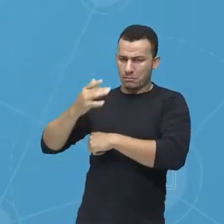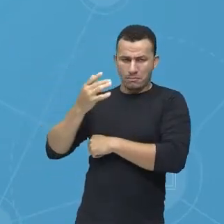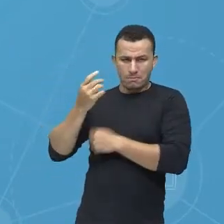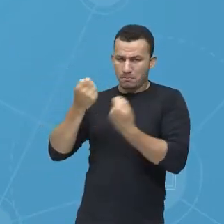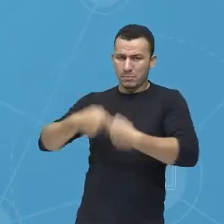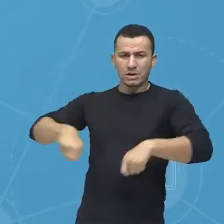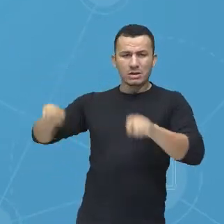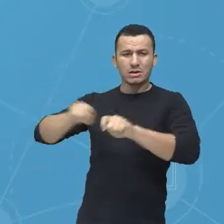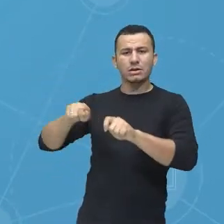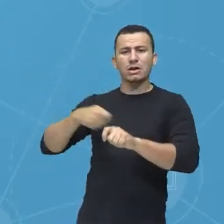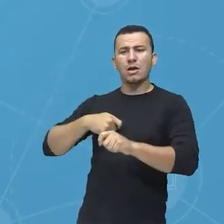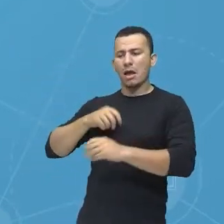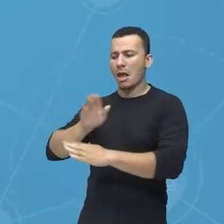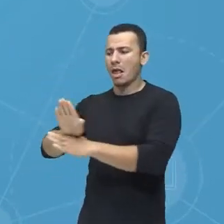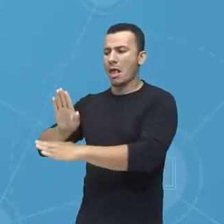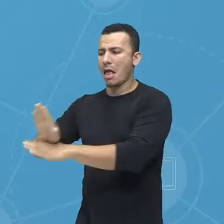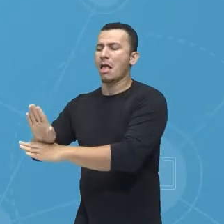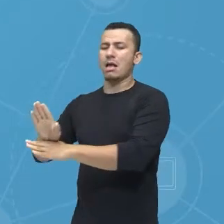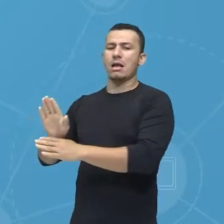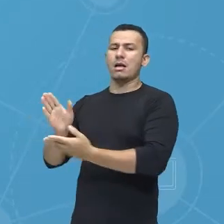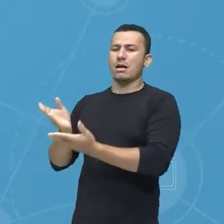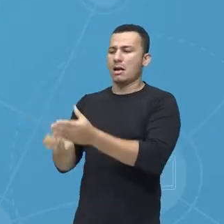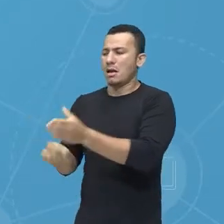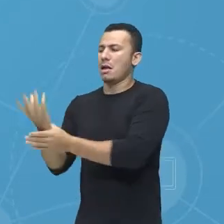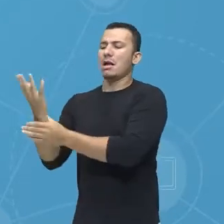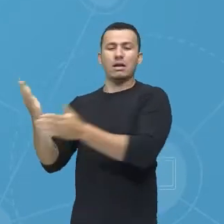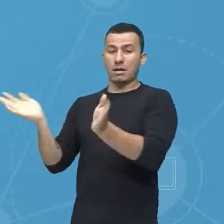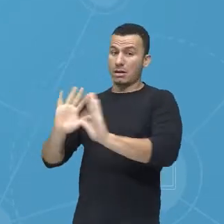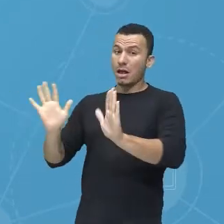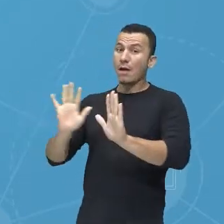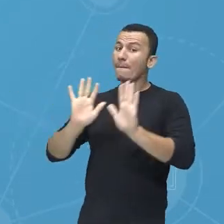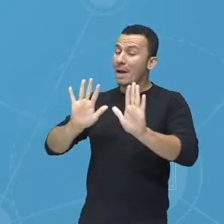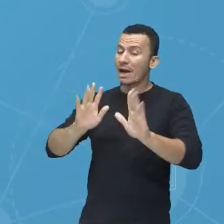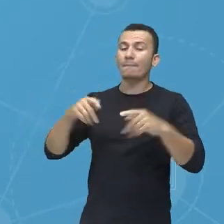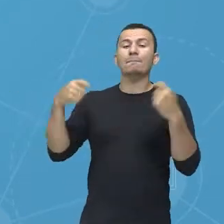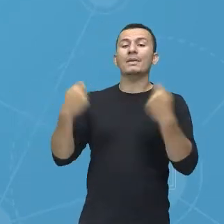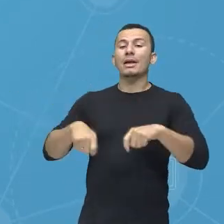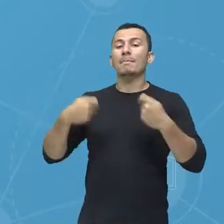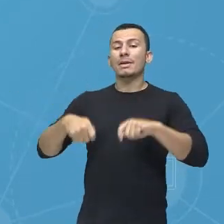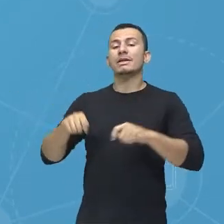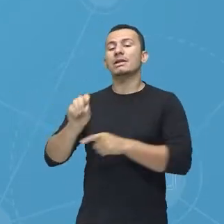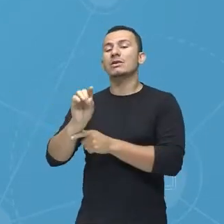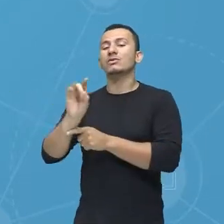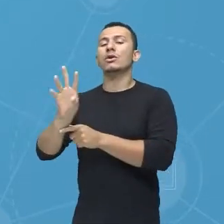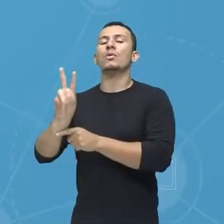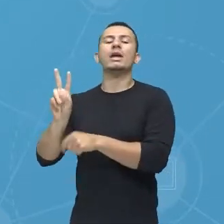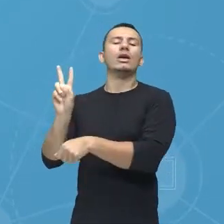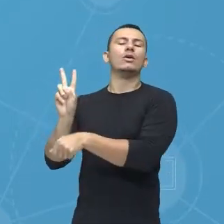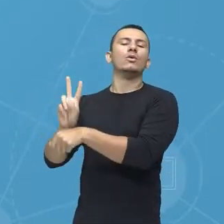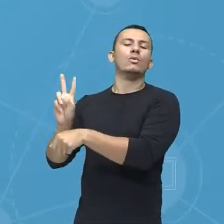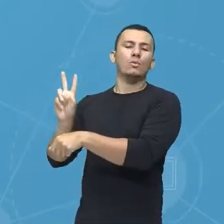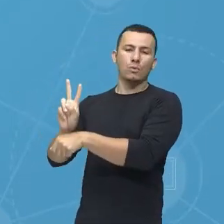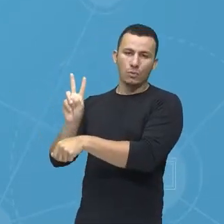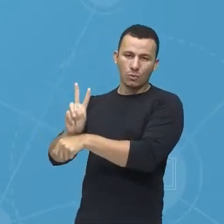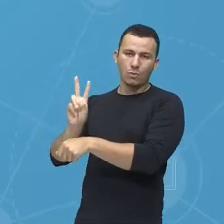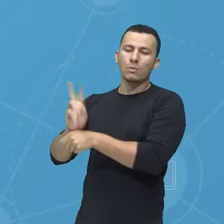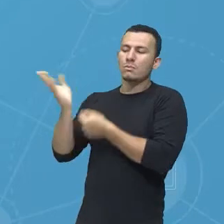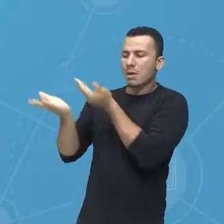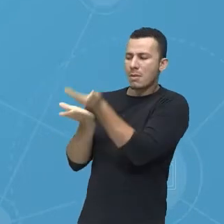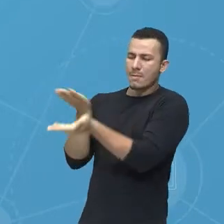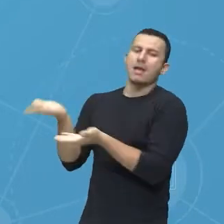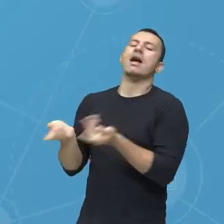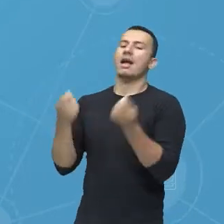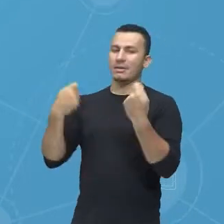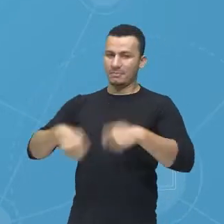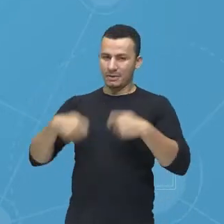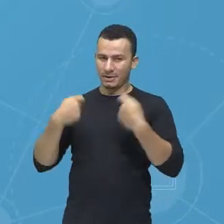nós para existir, mas precisa de nós para ser preservada. Mas, professora, o